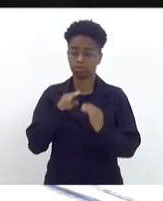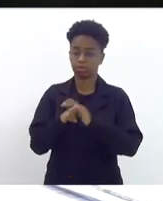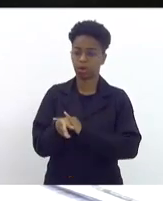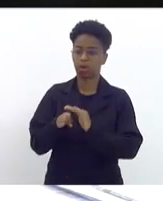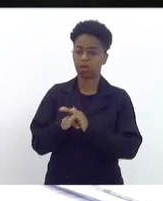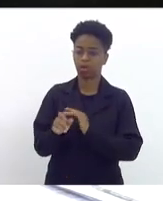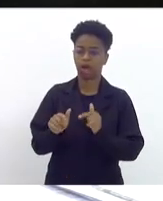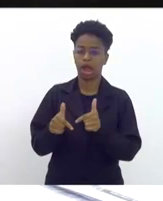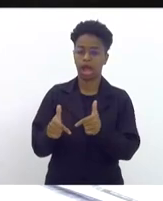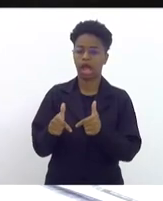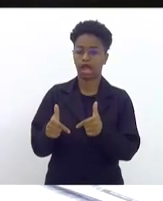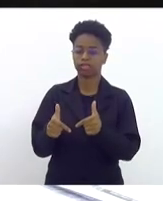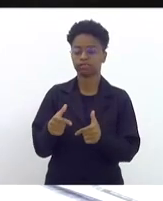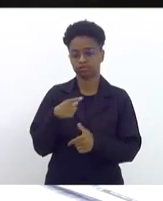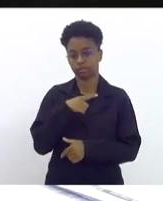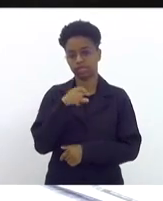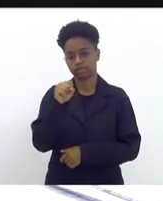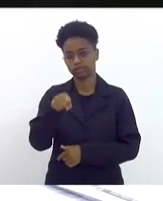existe